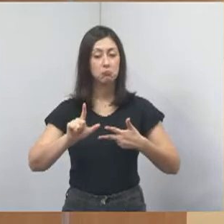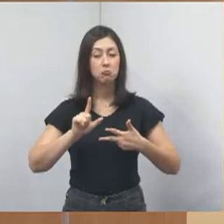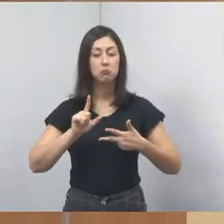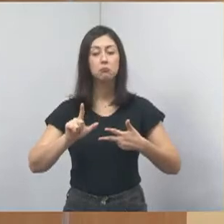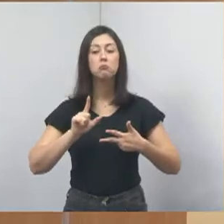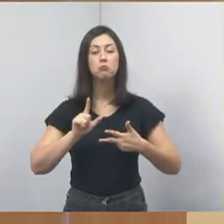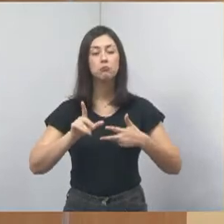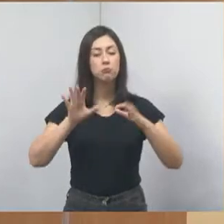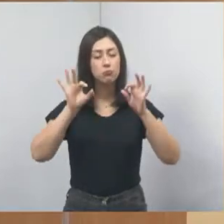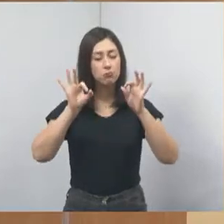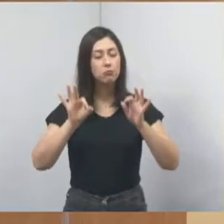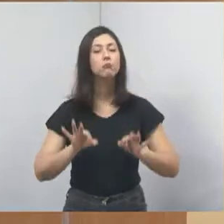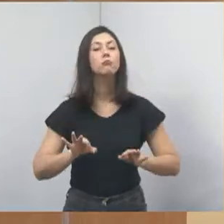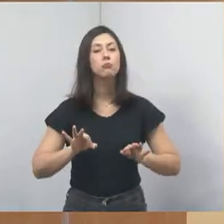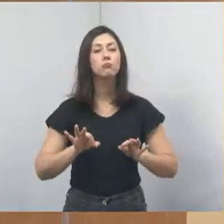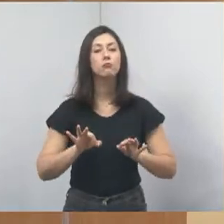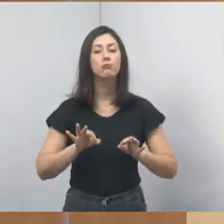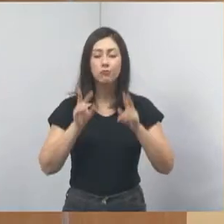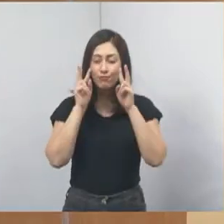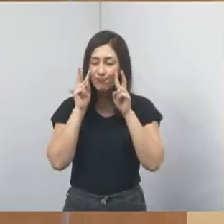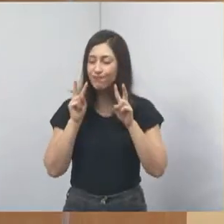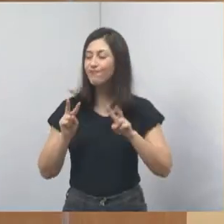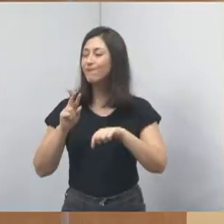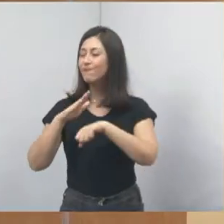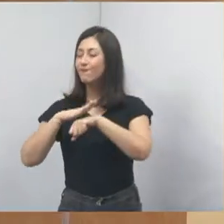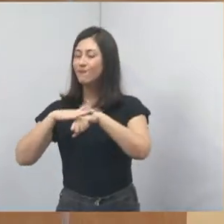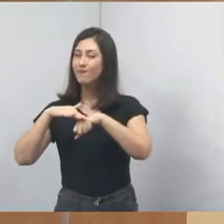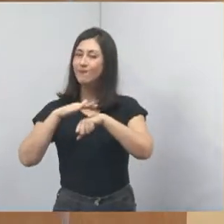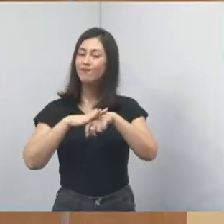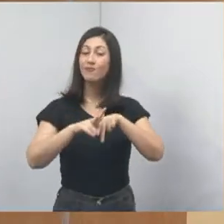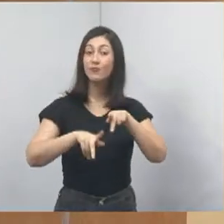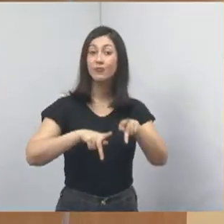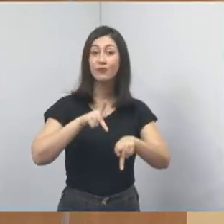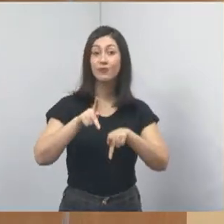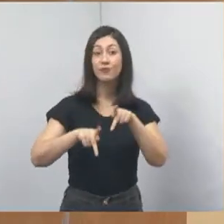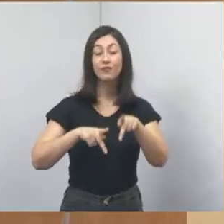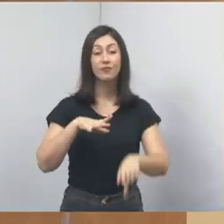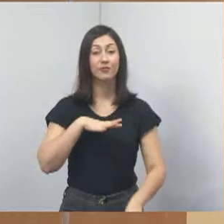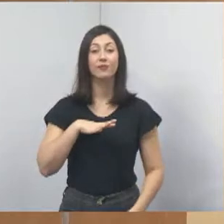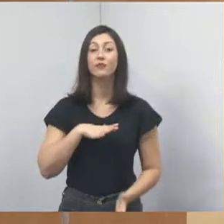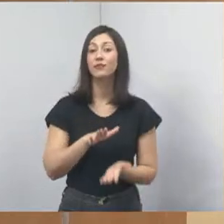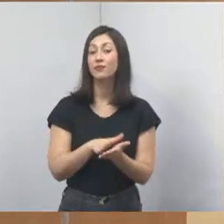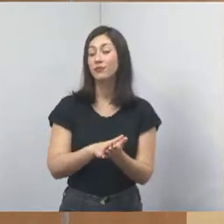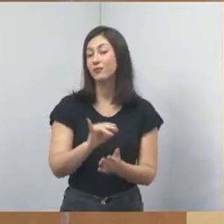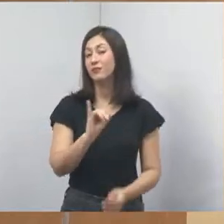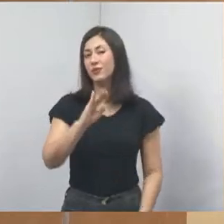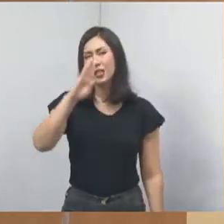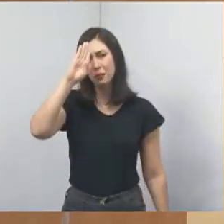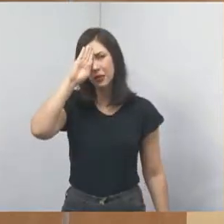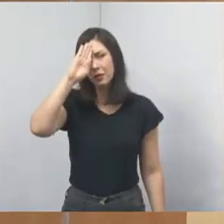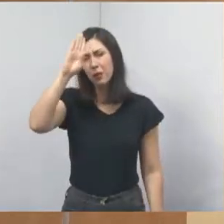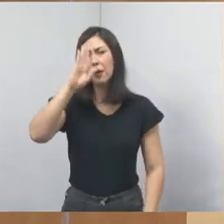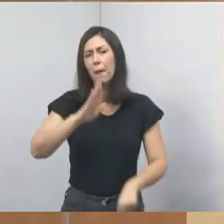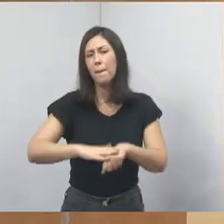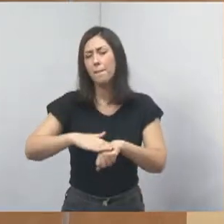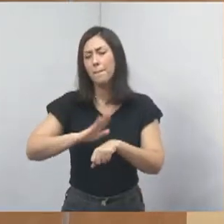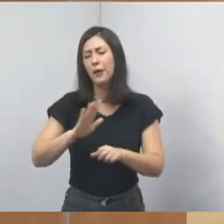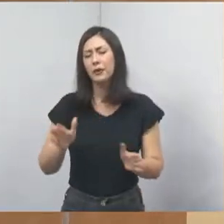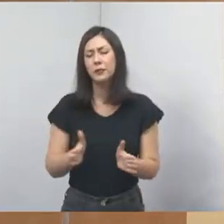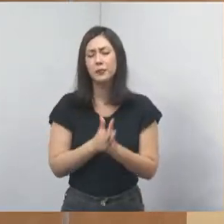tenho certeza, olham com muito carinho para a população de Jacareí, principalmente para os mais vulneráveis, para